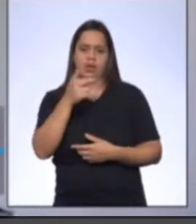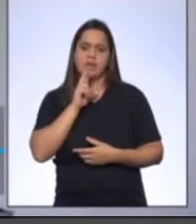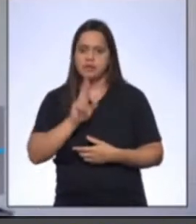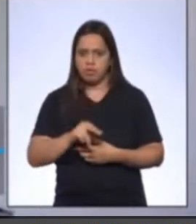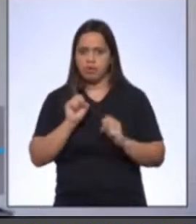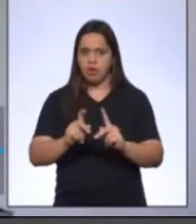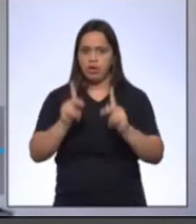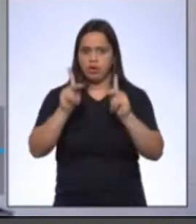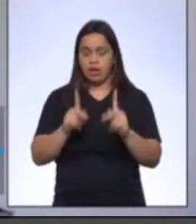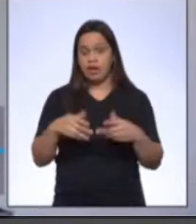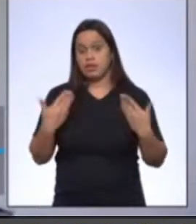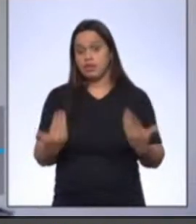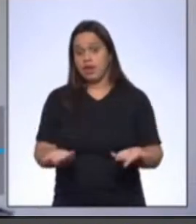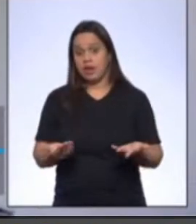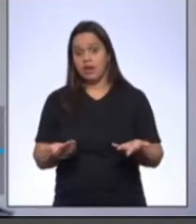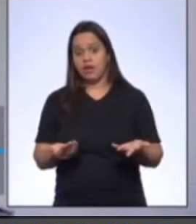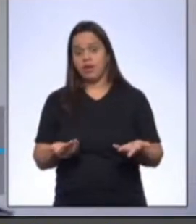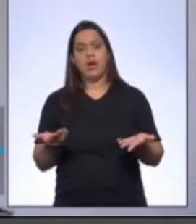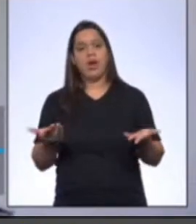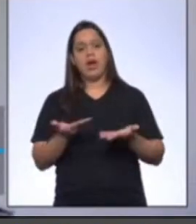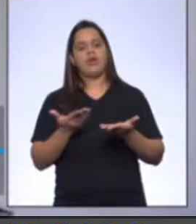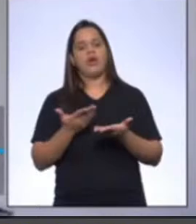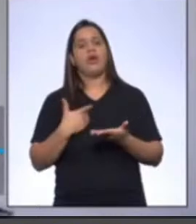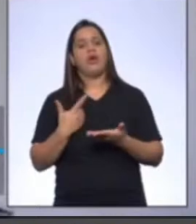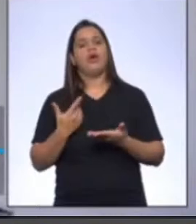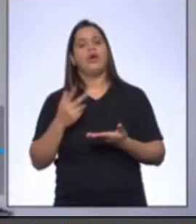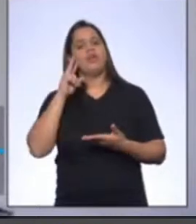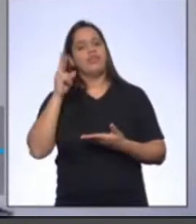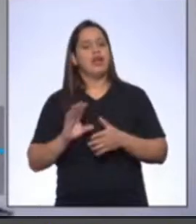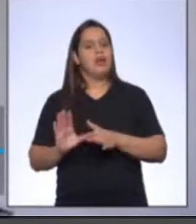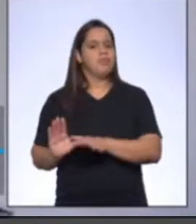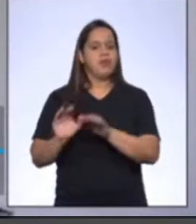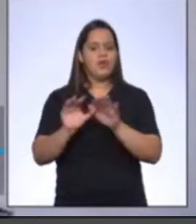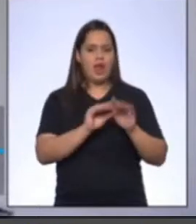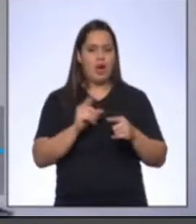Então, vocês estavam no plural, só podia ser borboleta, né?